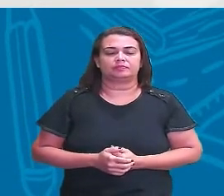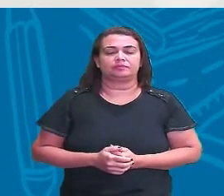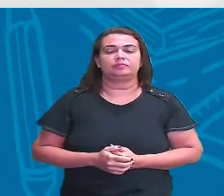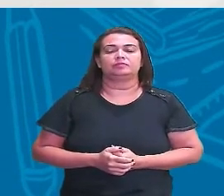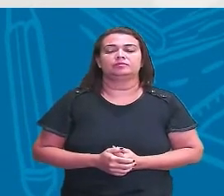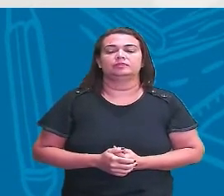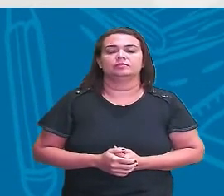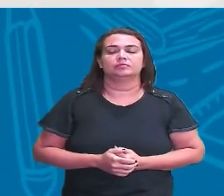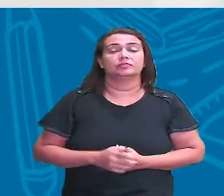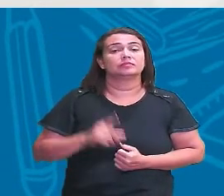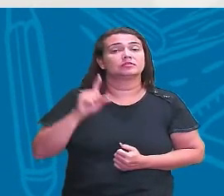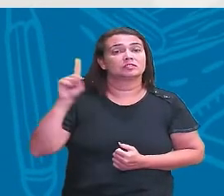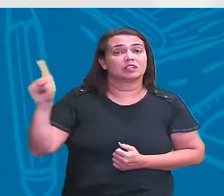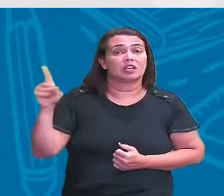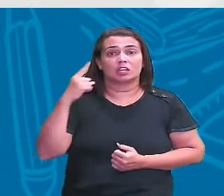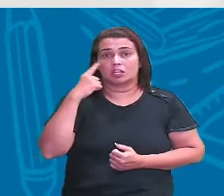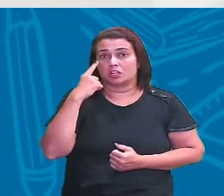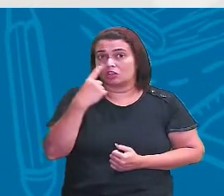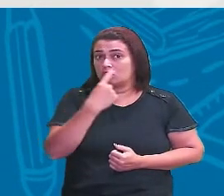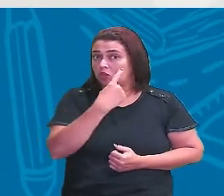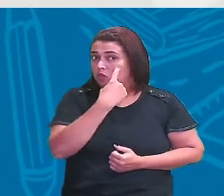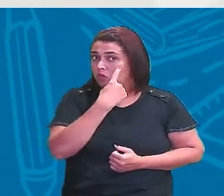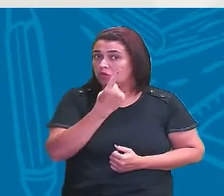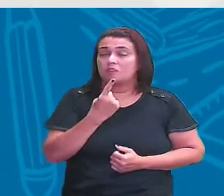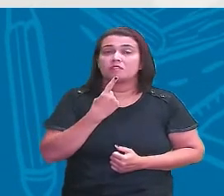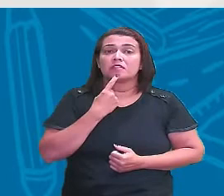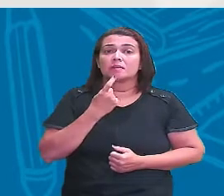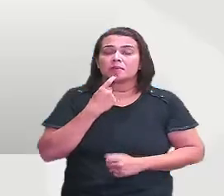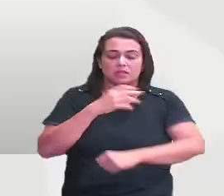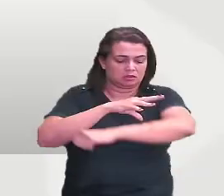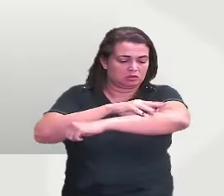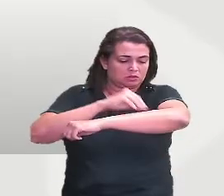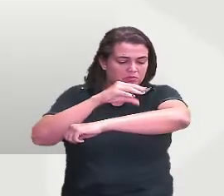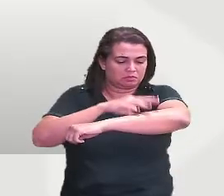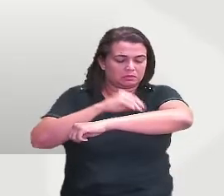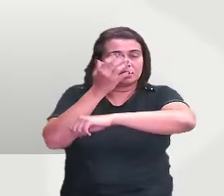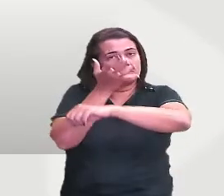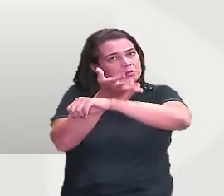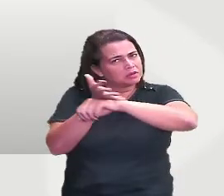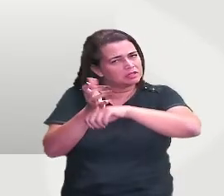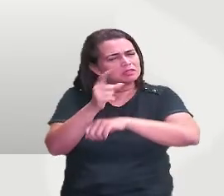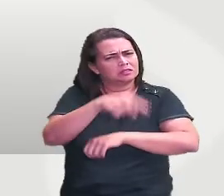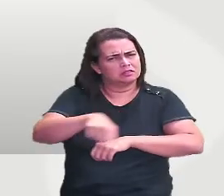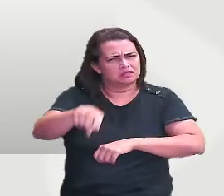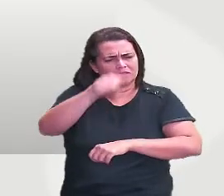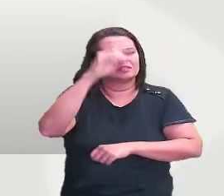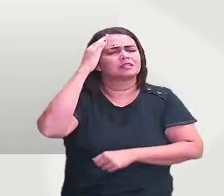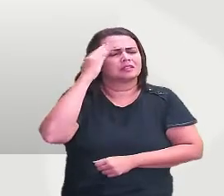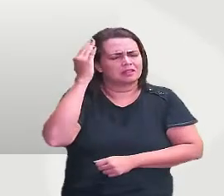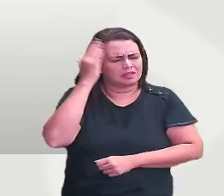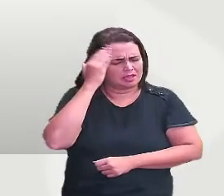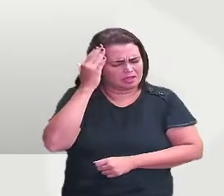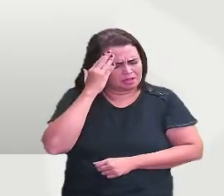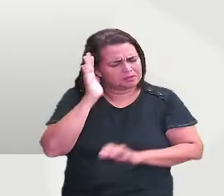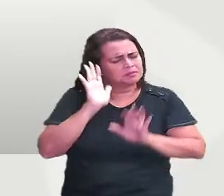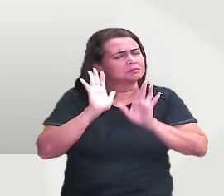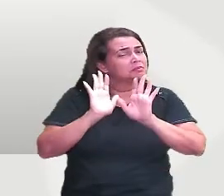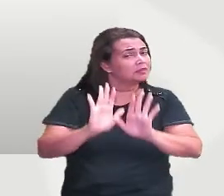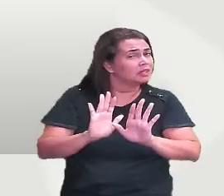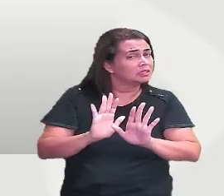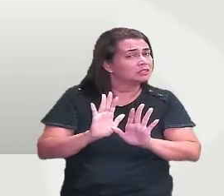Que ele tem olhos vermelhos e pelos branquinhos, você deve saber.